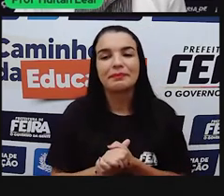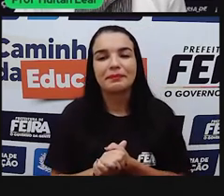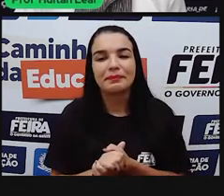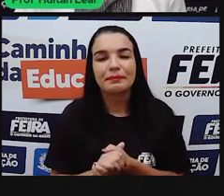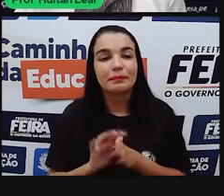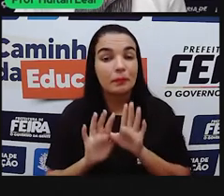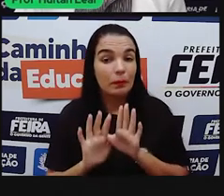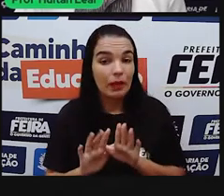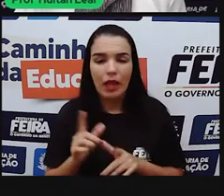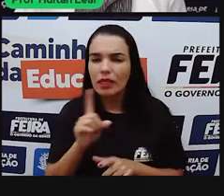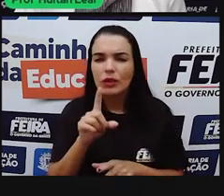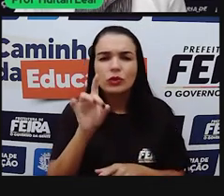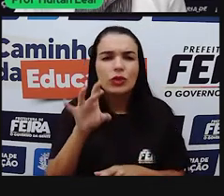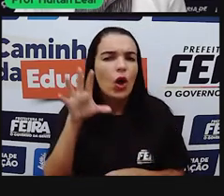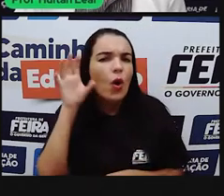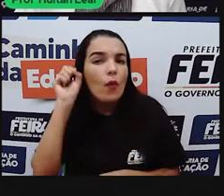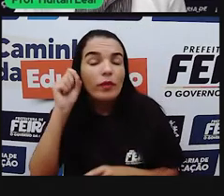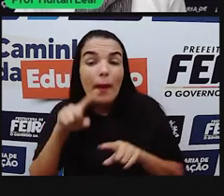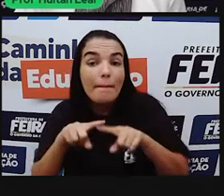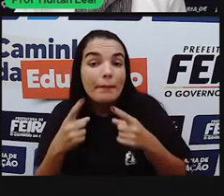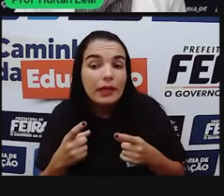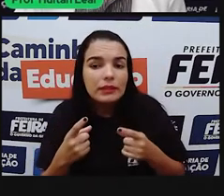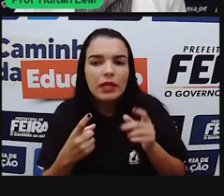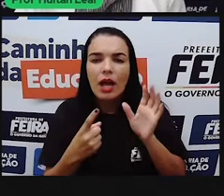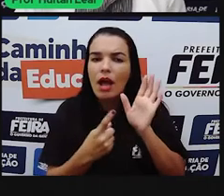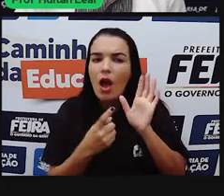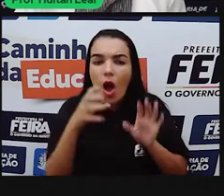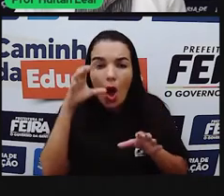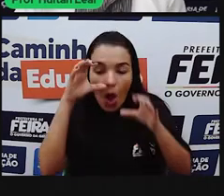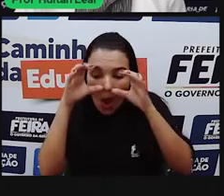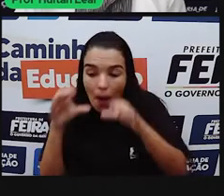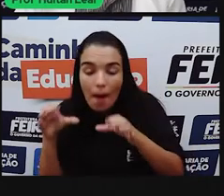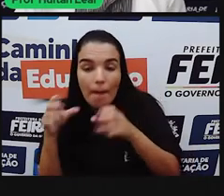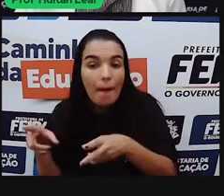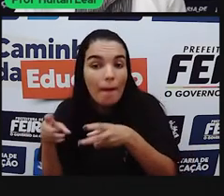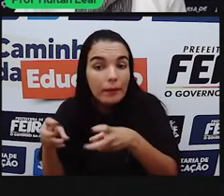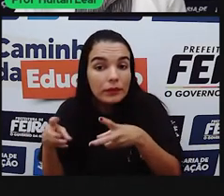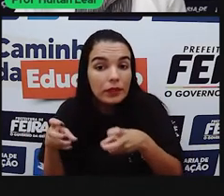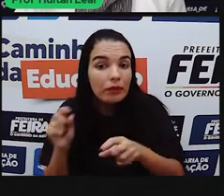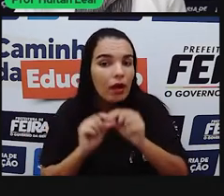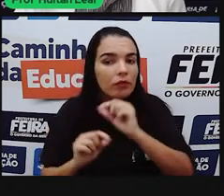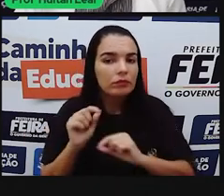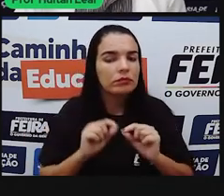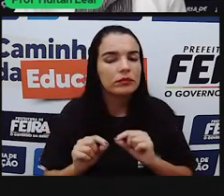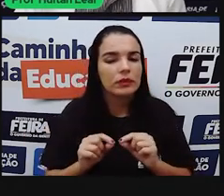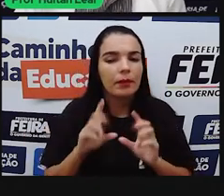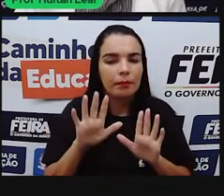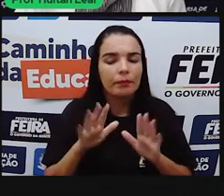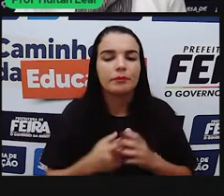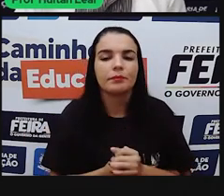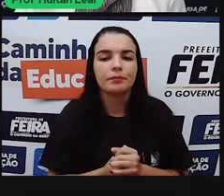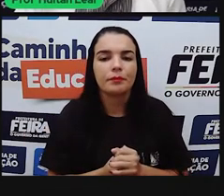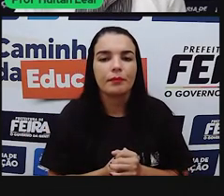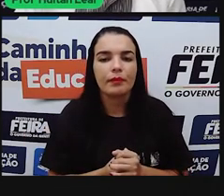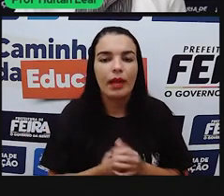Não só ouvir, mas observar o que se passa. Fizeram isso? Então vamos lá. Presta atenção.